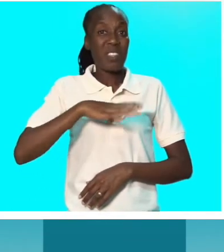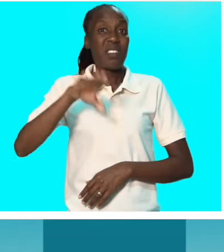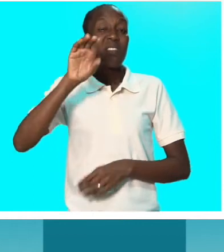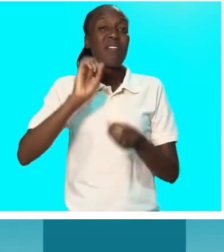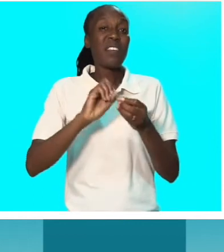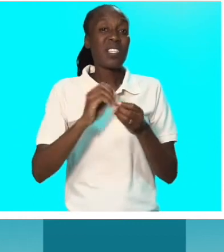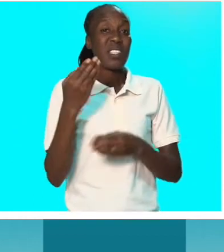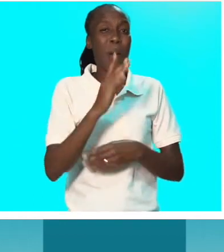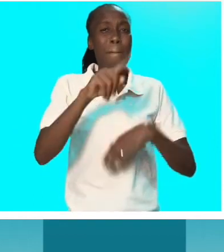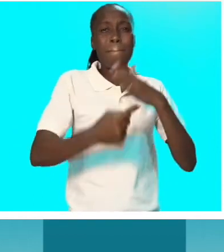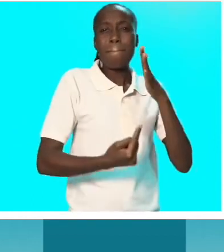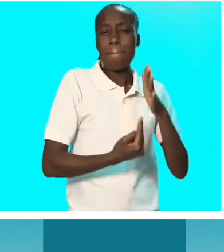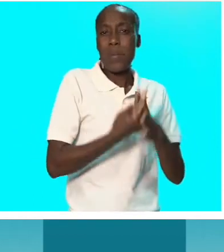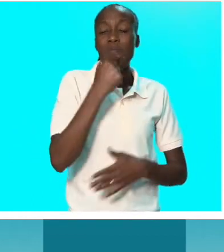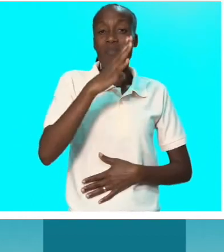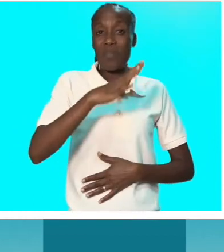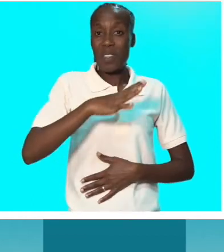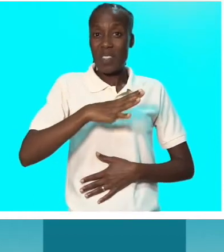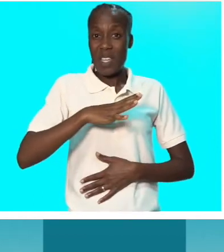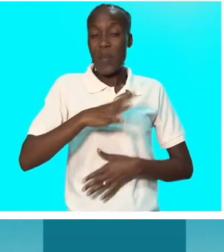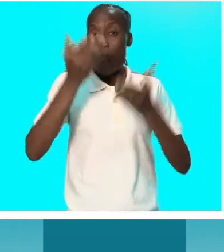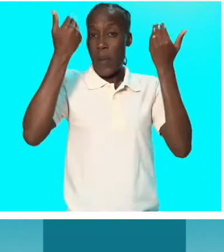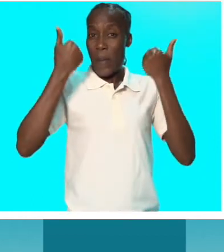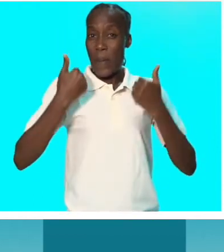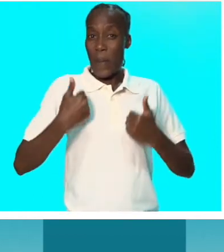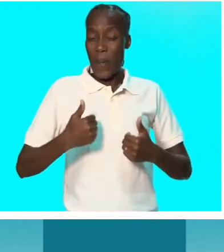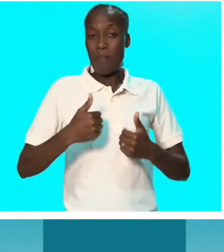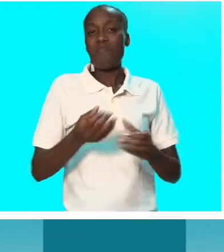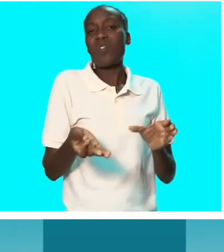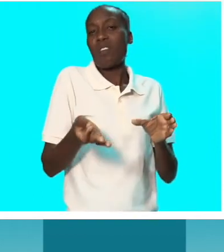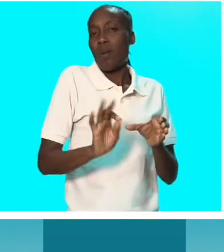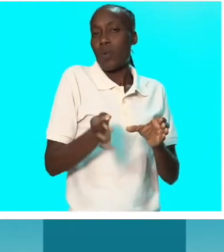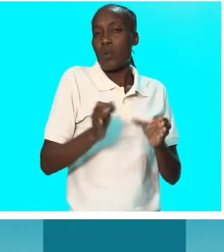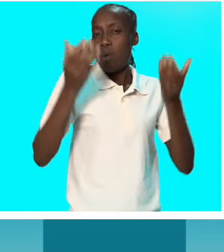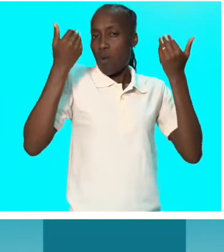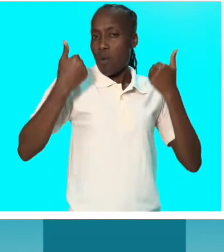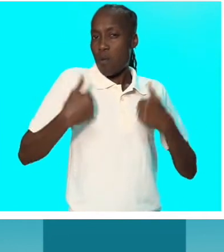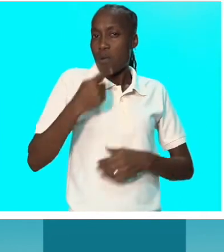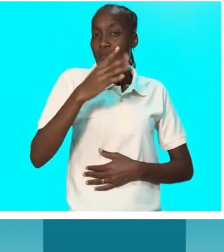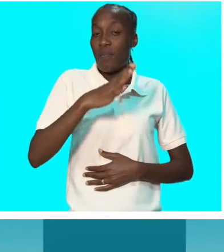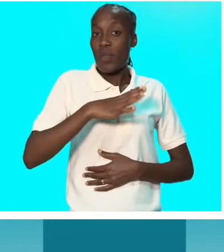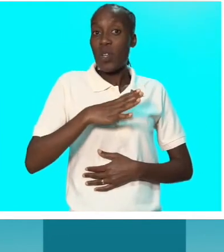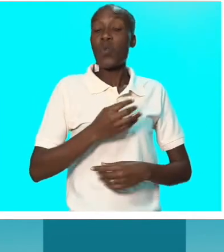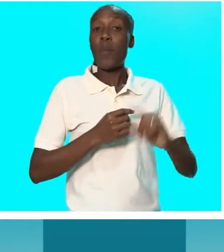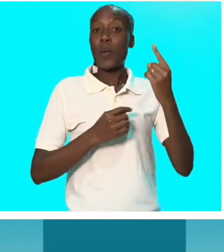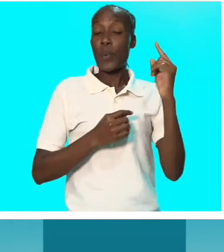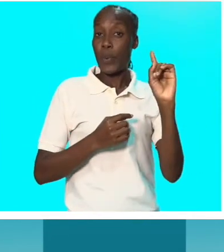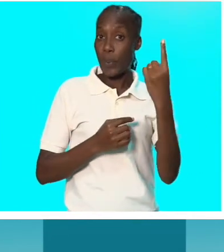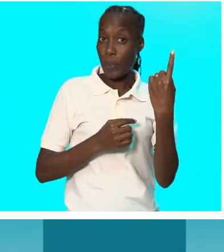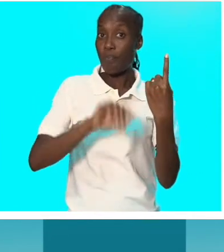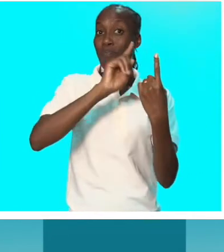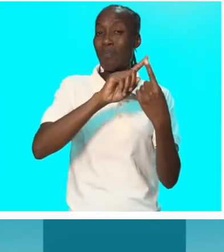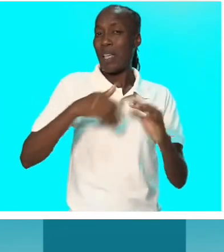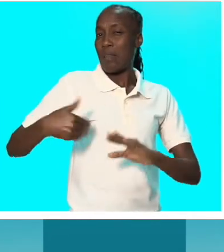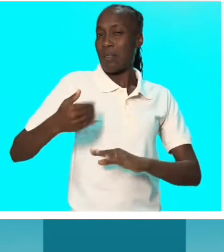produção de insulina, a criança tem deficiência desta hormona e, a consequência, é a existência de diabetes. Portanto, a diabetes imediato tipo 1,